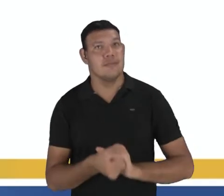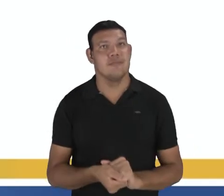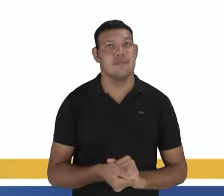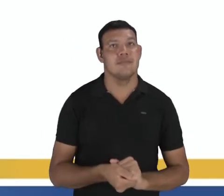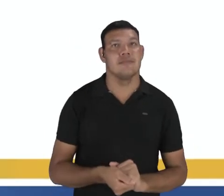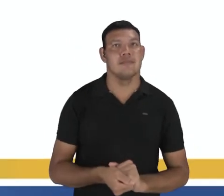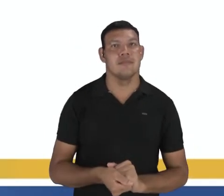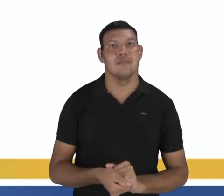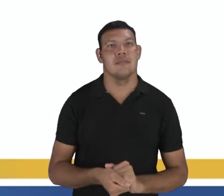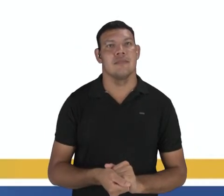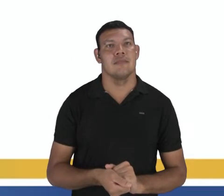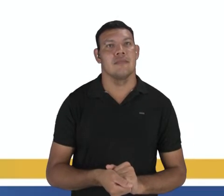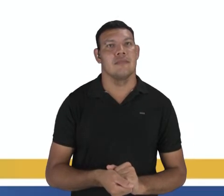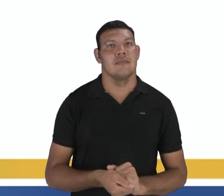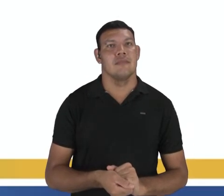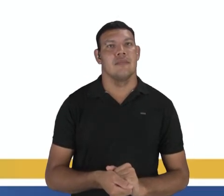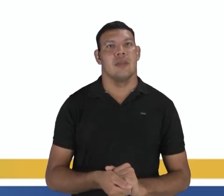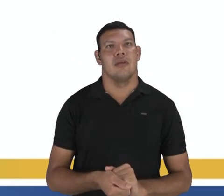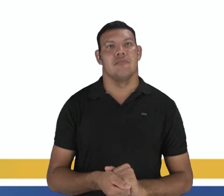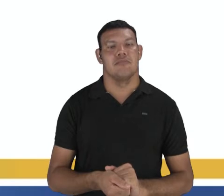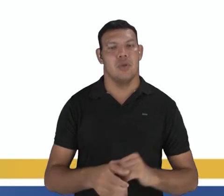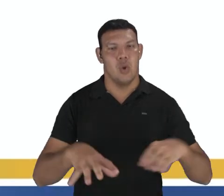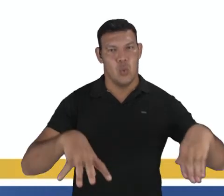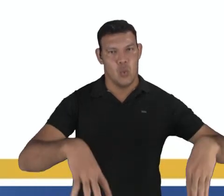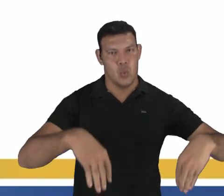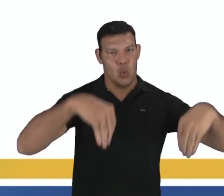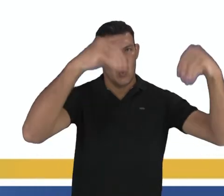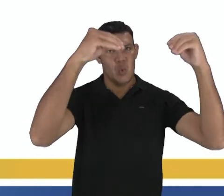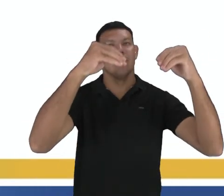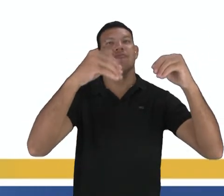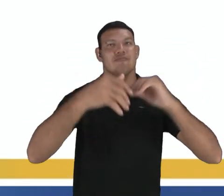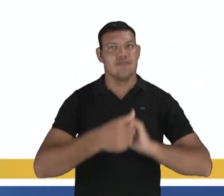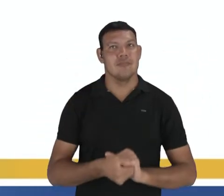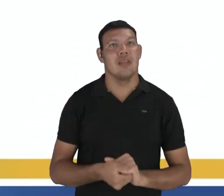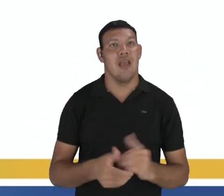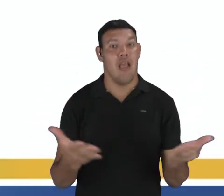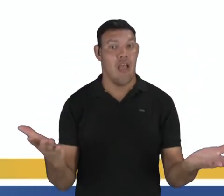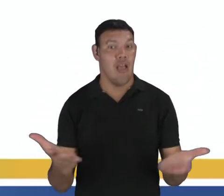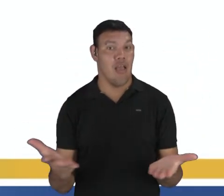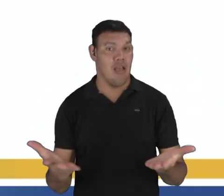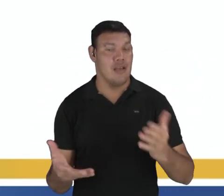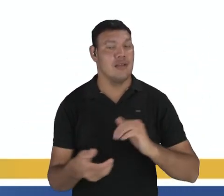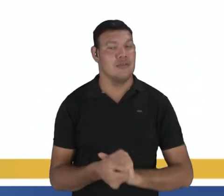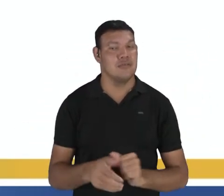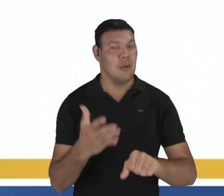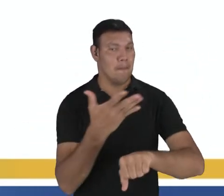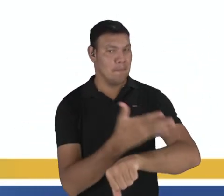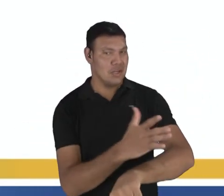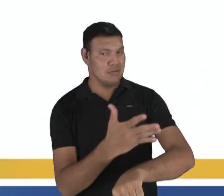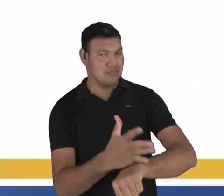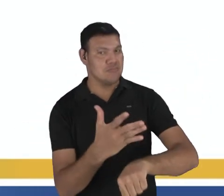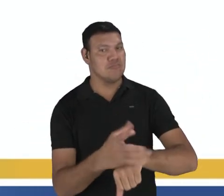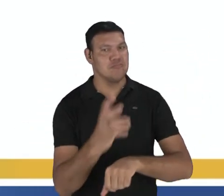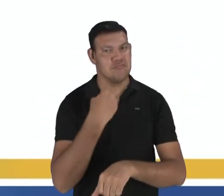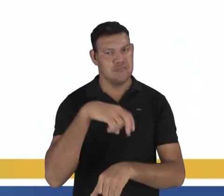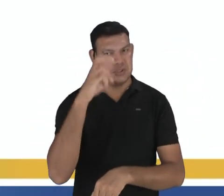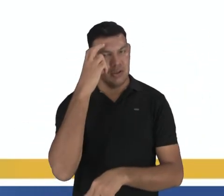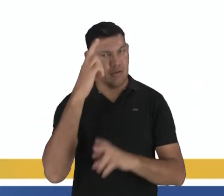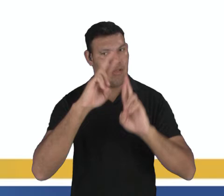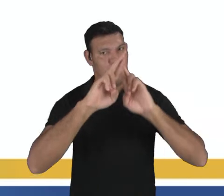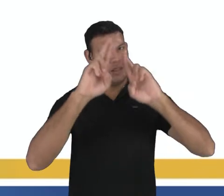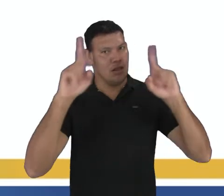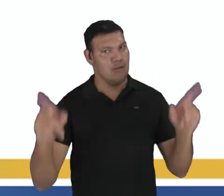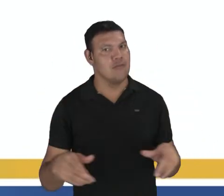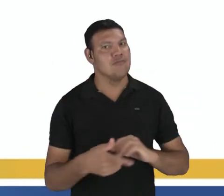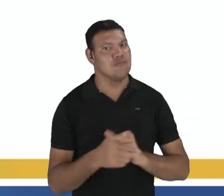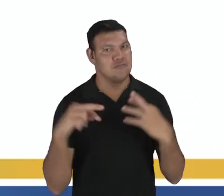aqui no Mali, a gente está falando de grandes templos, né? E aqui a gente já percebe populações com práticas culturais diferentes, né?